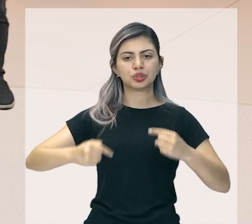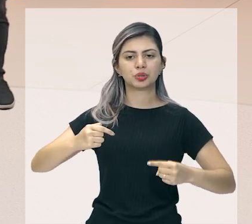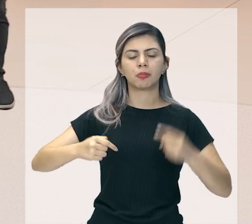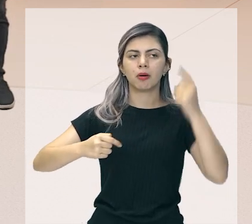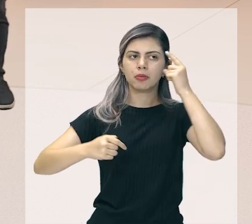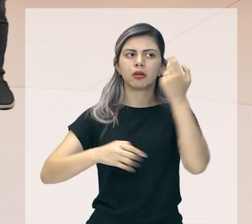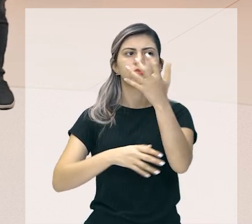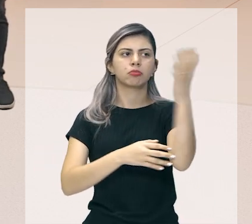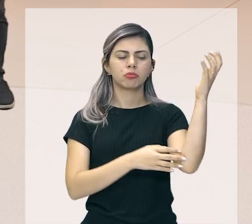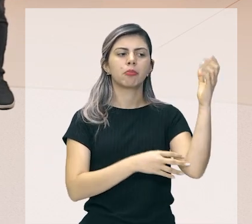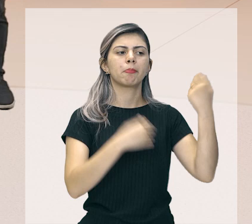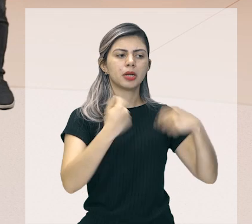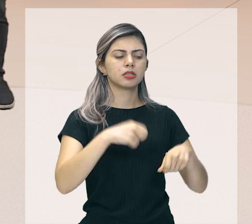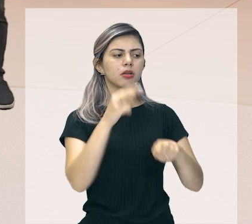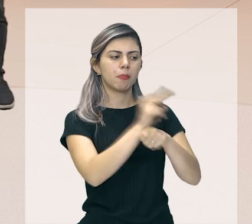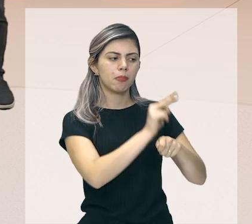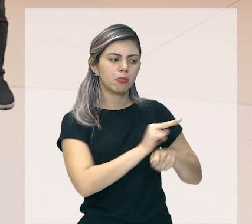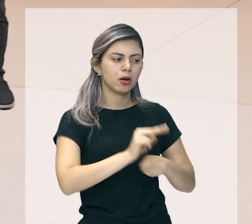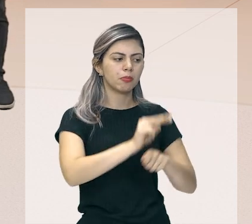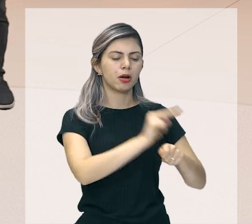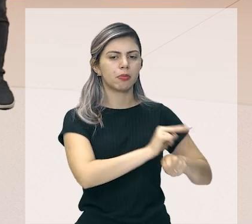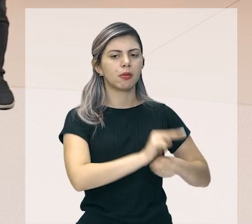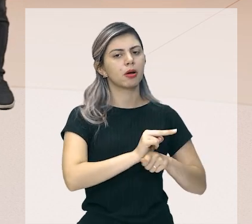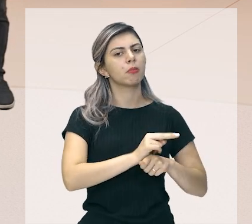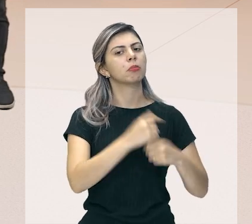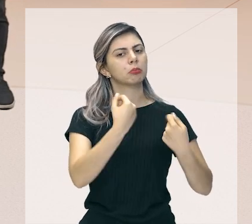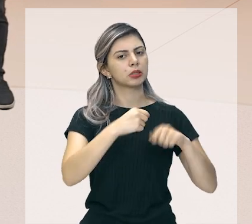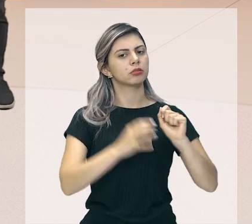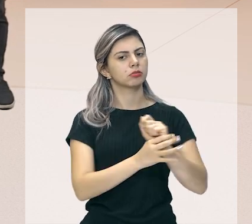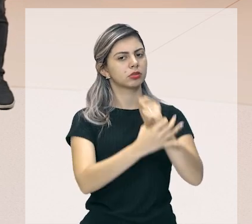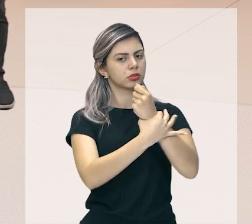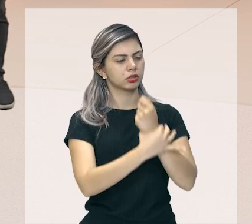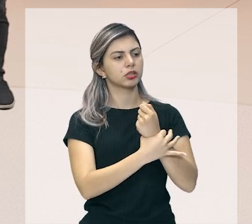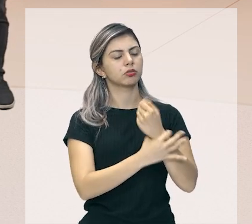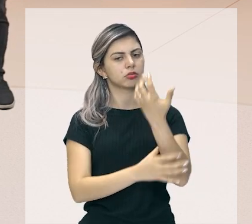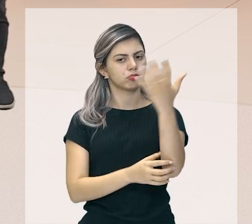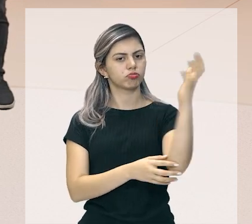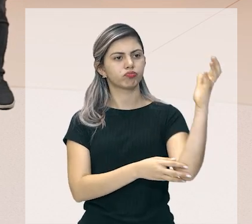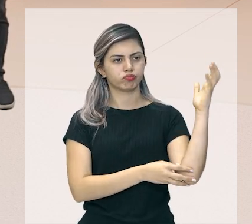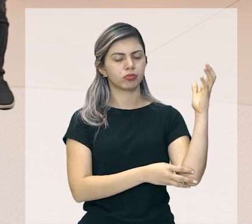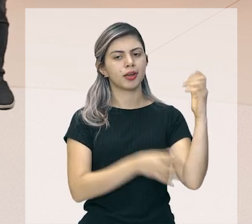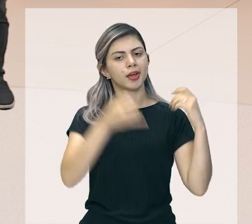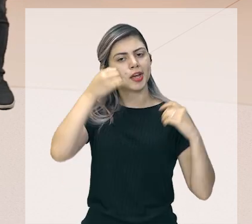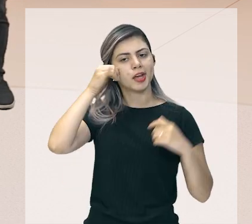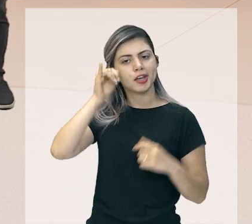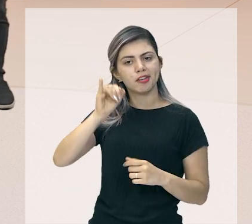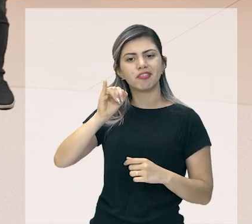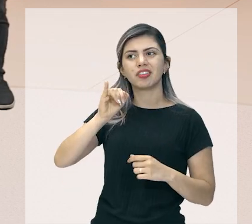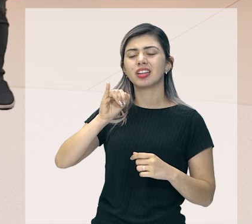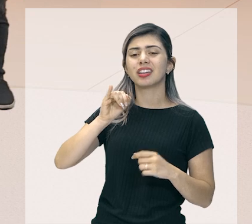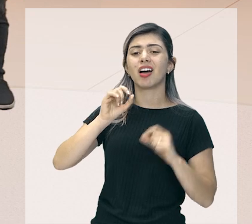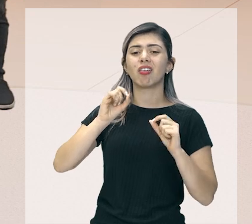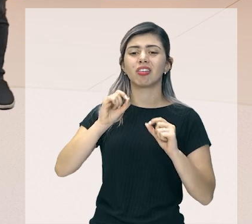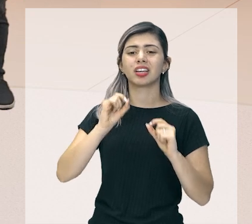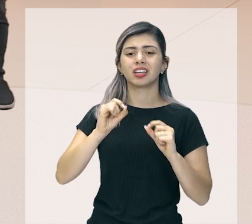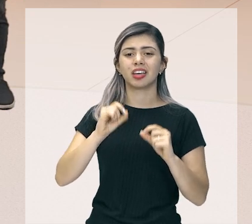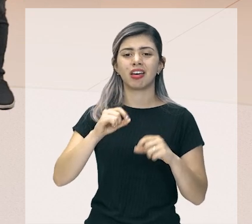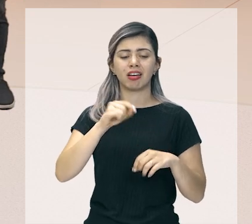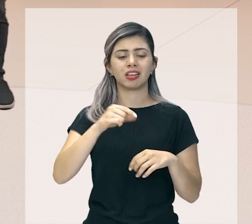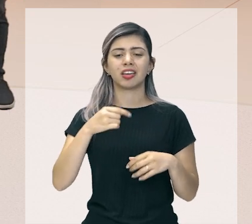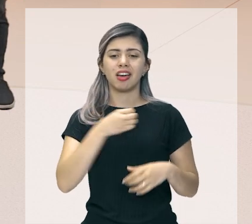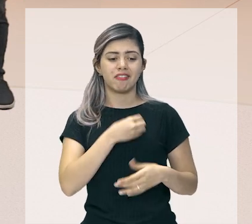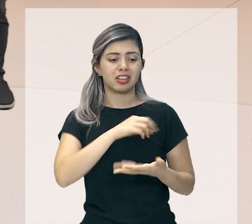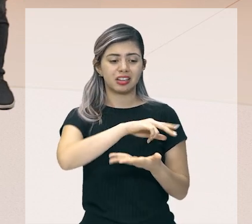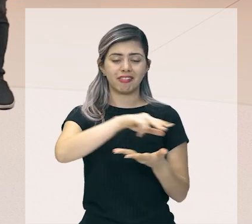natural aqui no nosso país. Vamos deixar garantido, vamos ter várias garantias para evitar, senão o sistema natural brasileiro vai